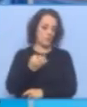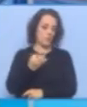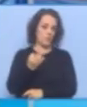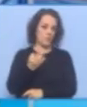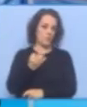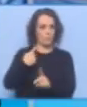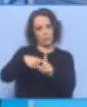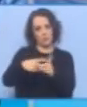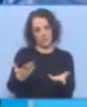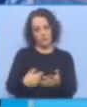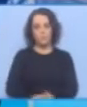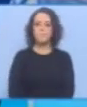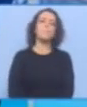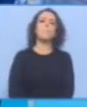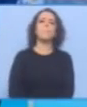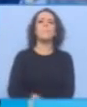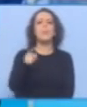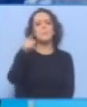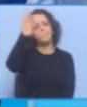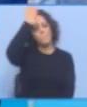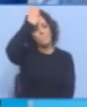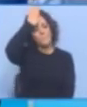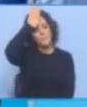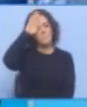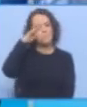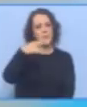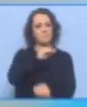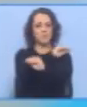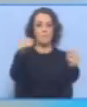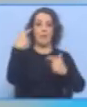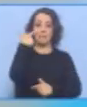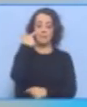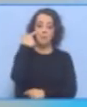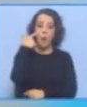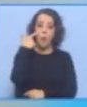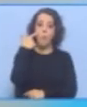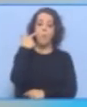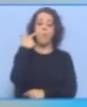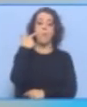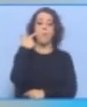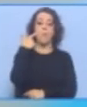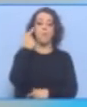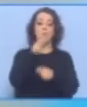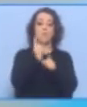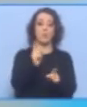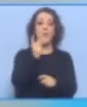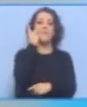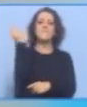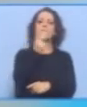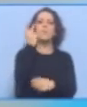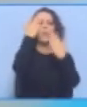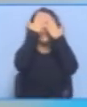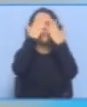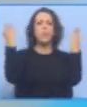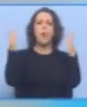como algo de positivo. Em todo caso, o Papa alerta para o poder estar em causa o ideal da vida democrática